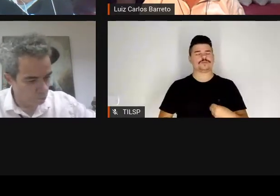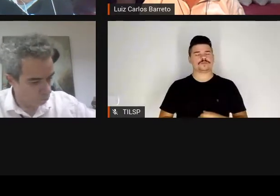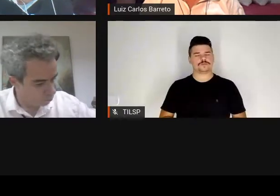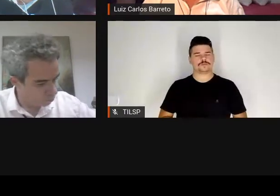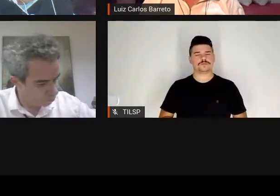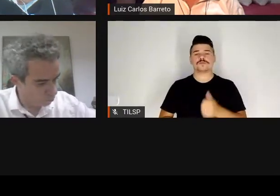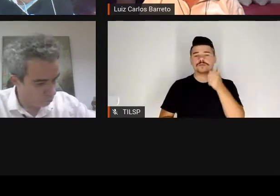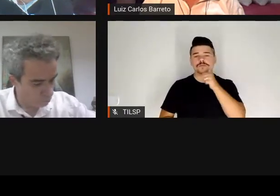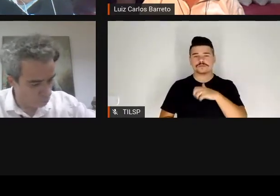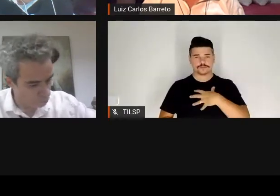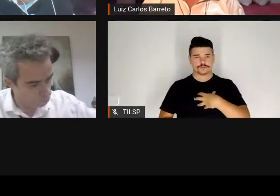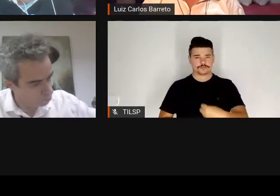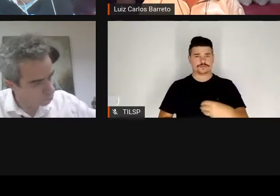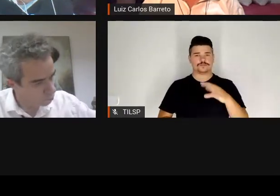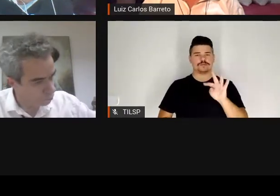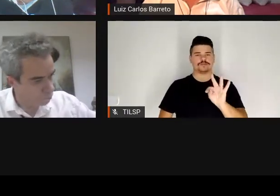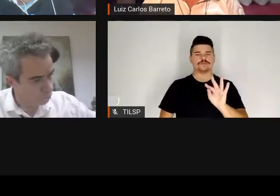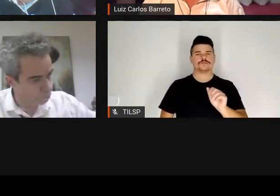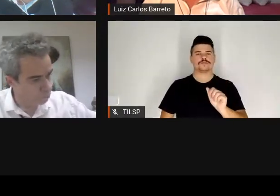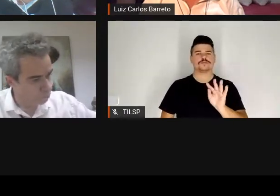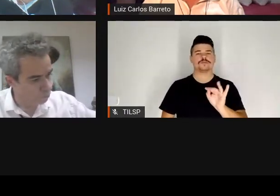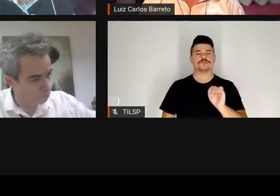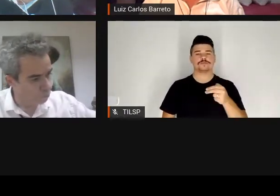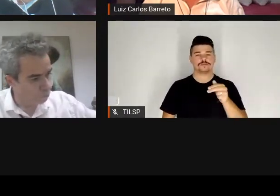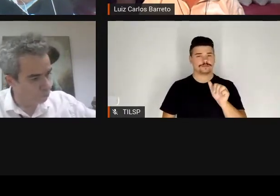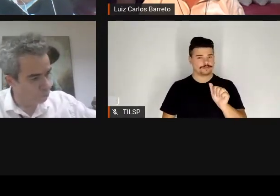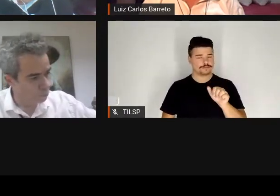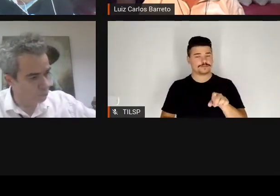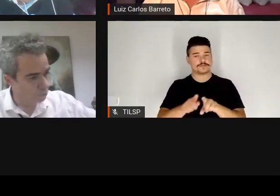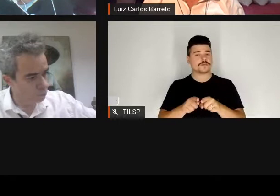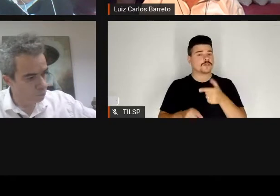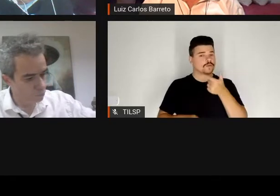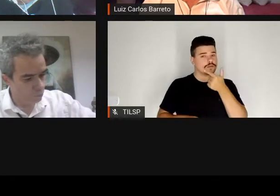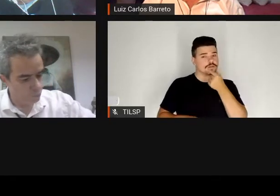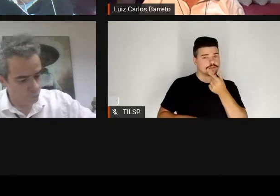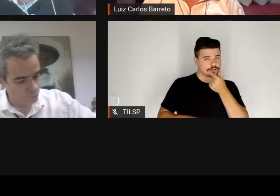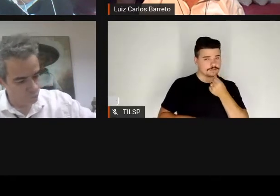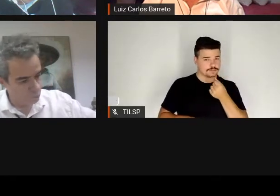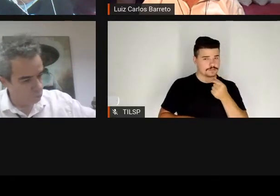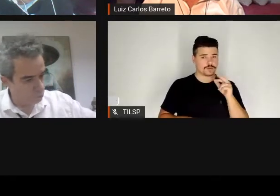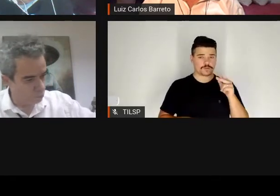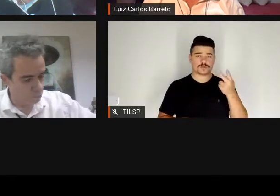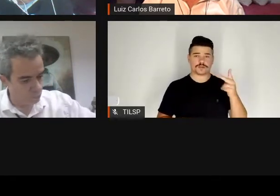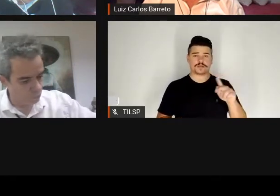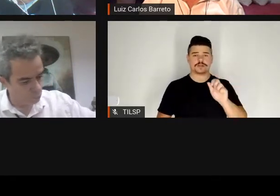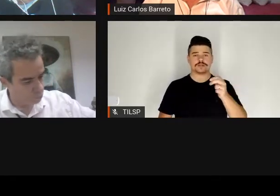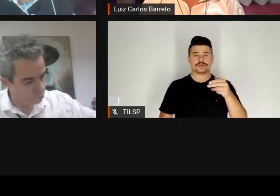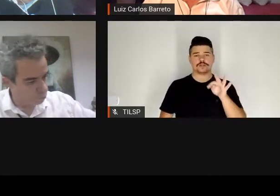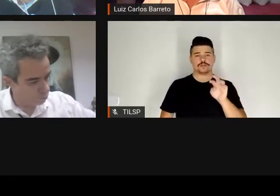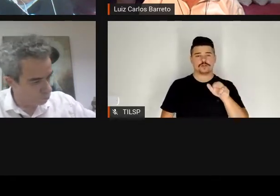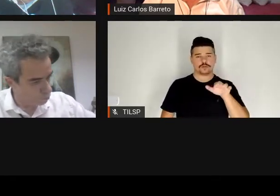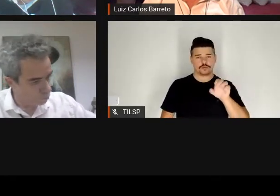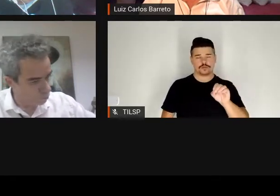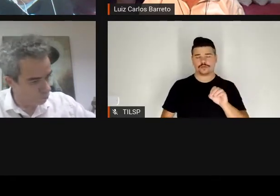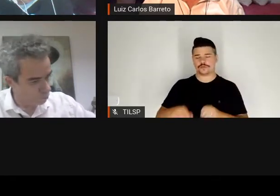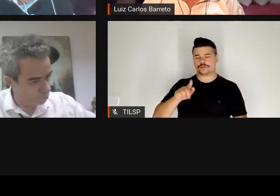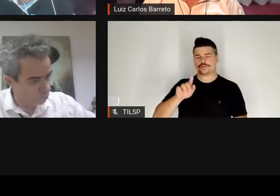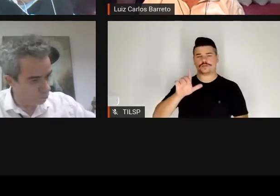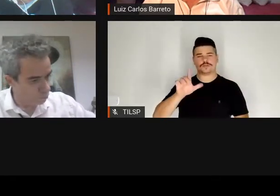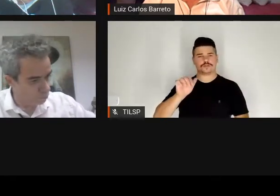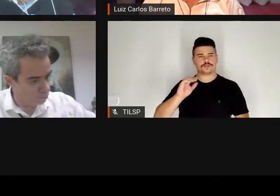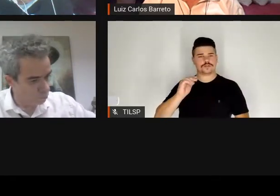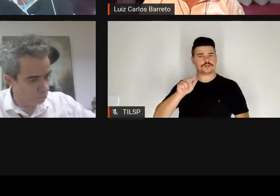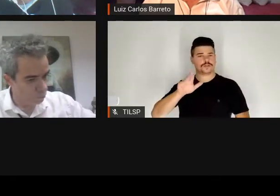também, Tatiana, e a seus irmãos, Antônio Carneiro e Glauco Carneiro, né. E